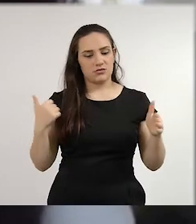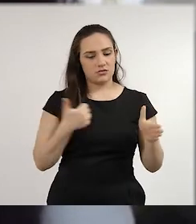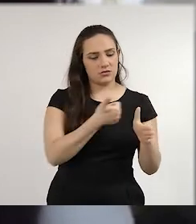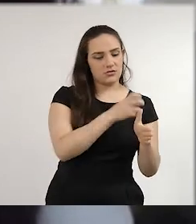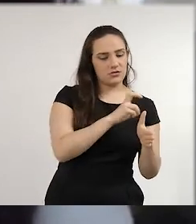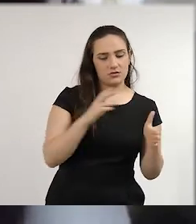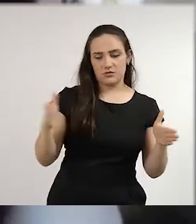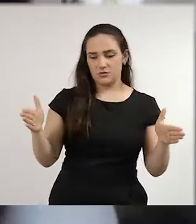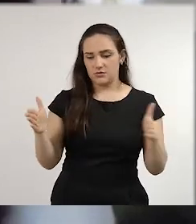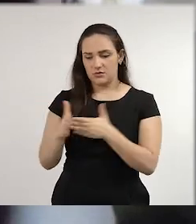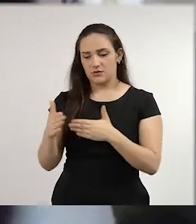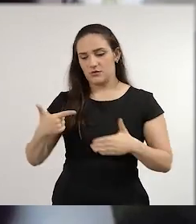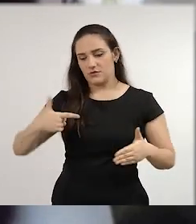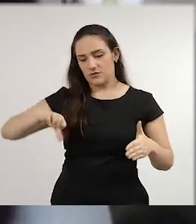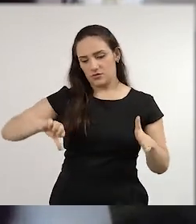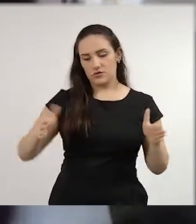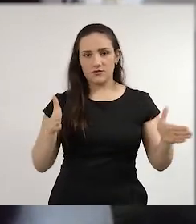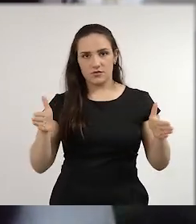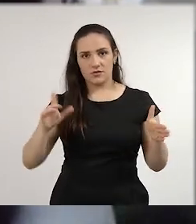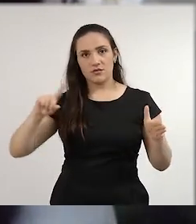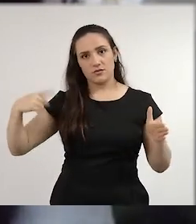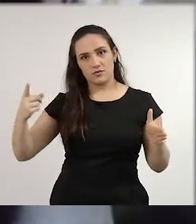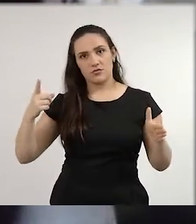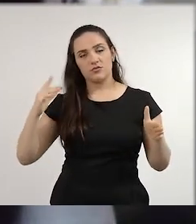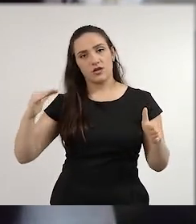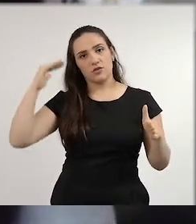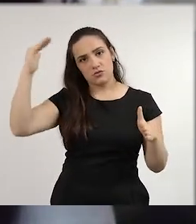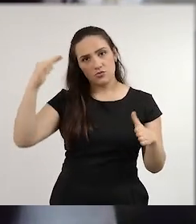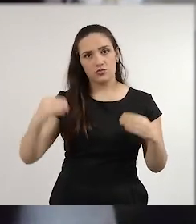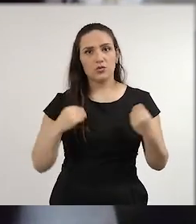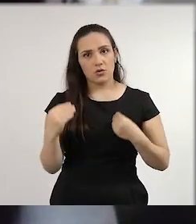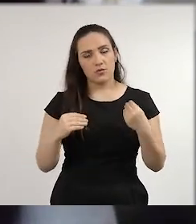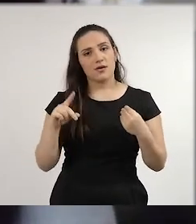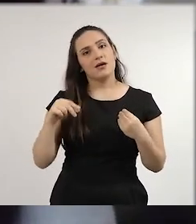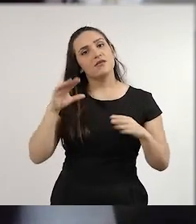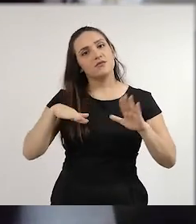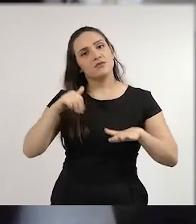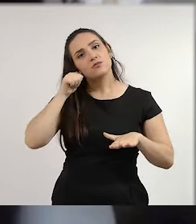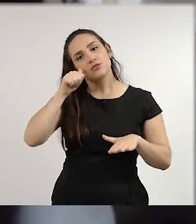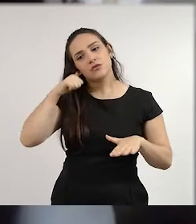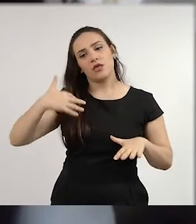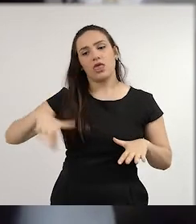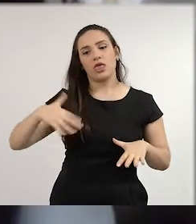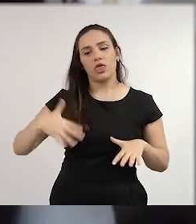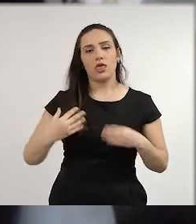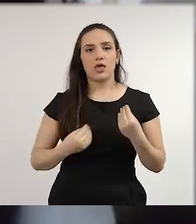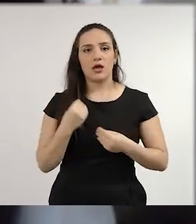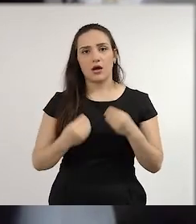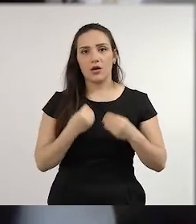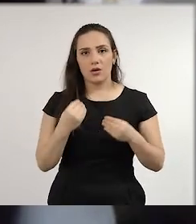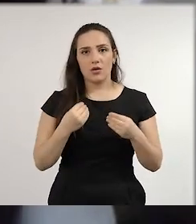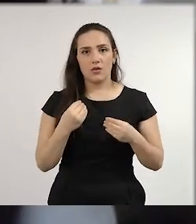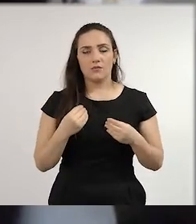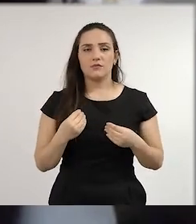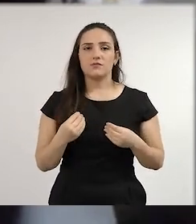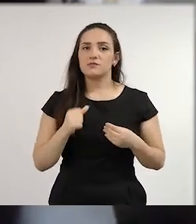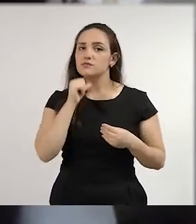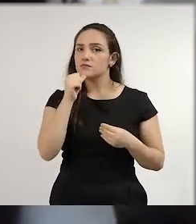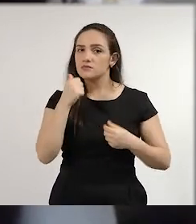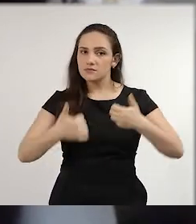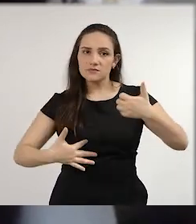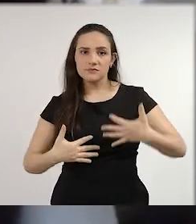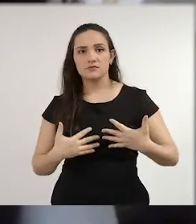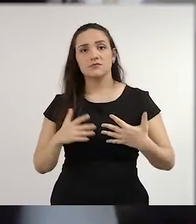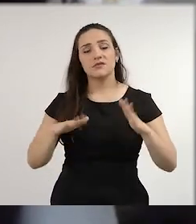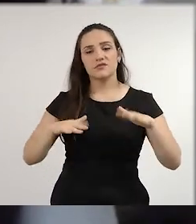a 29. Aí depois dos 29, as mulheres começam a pensar, e agora? E a minha ovulação? Fala